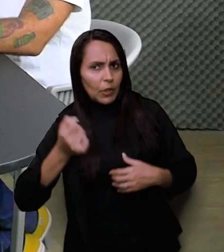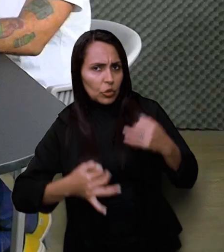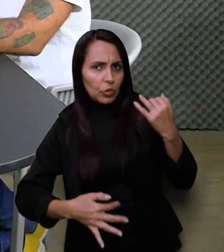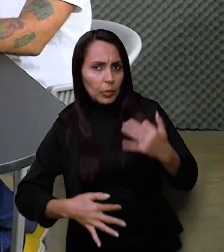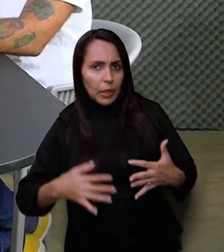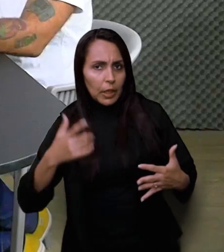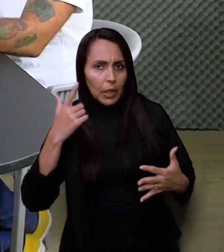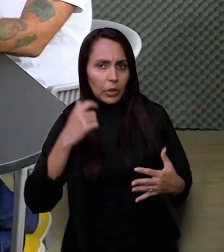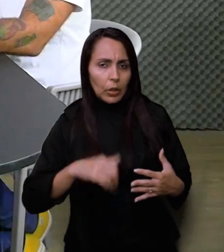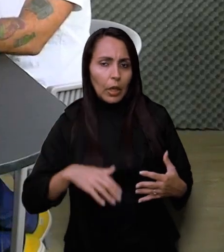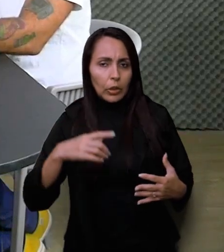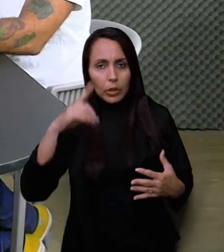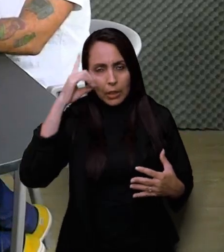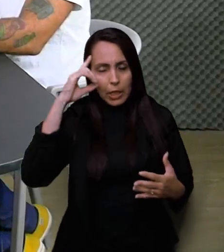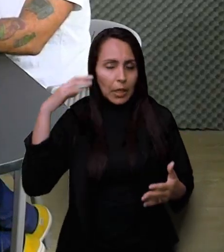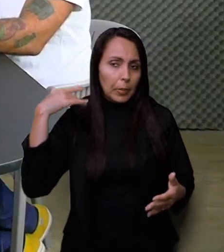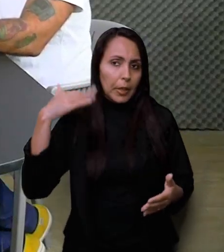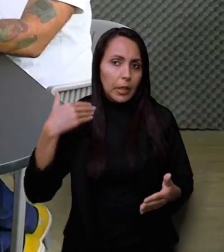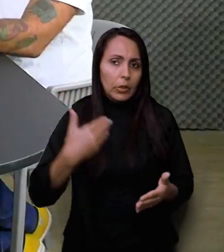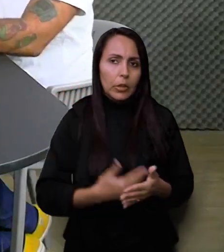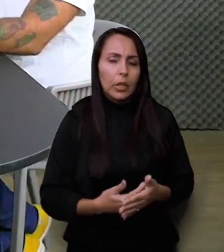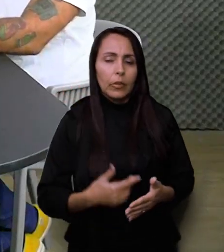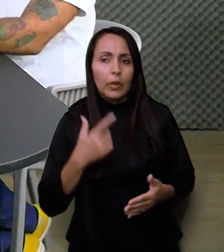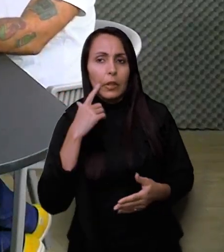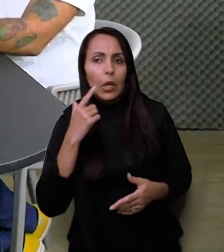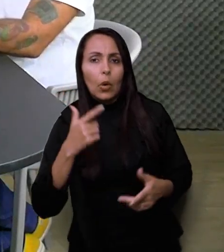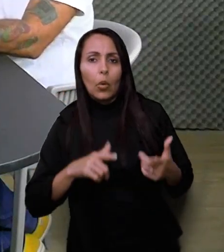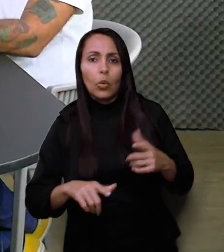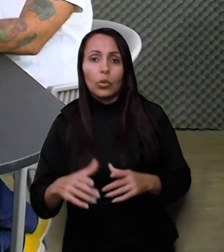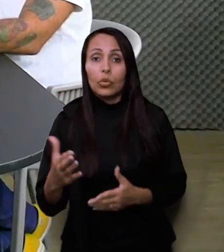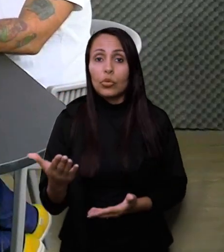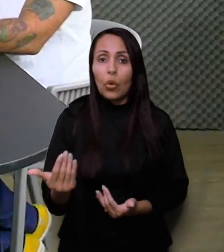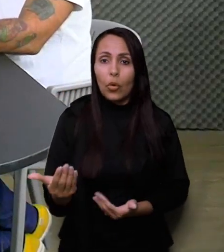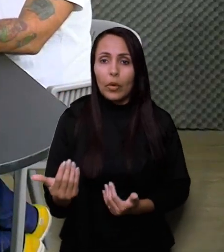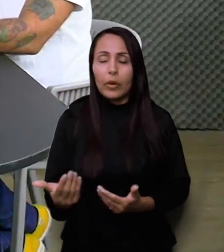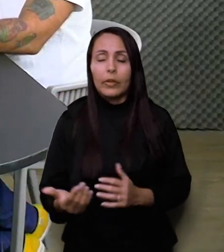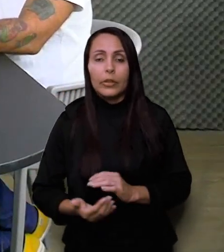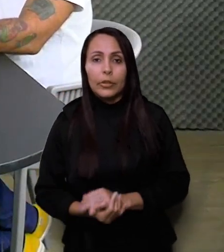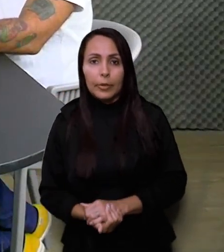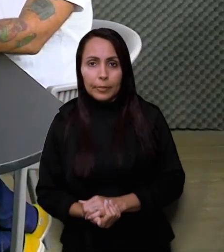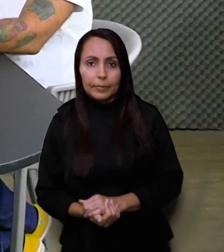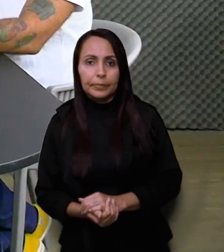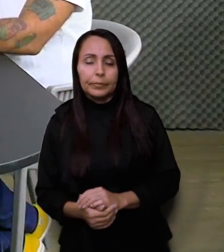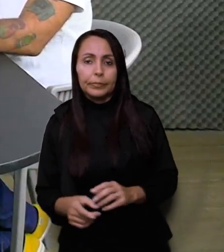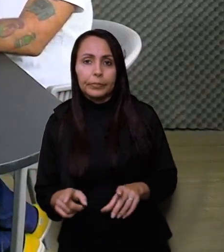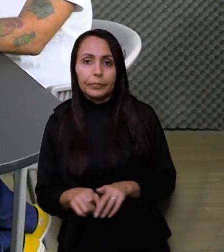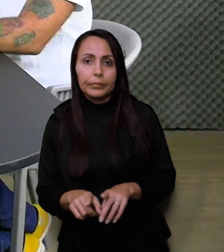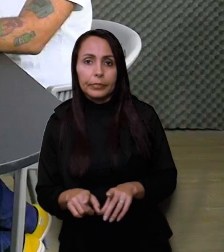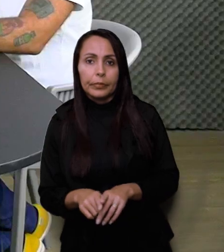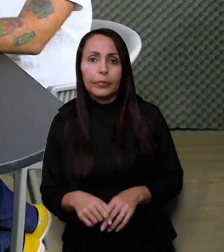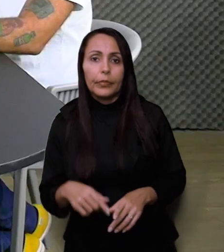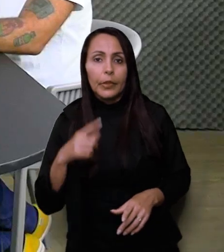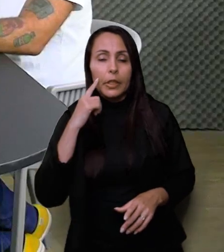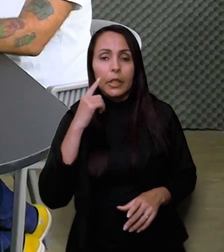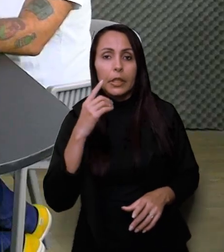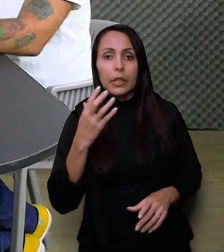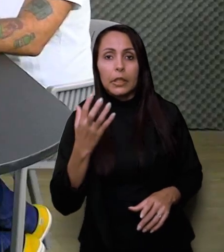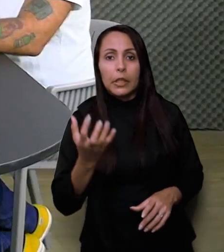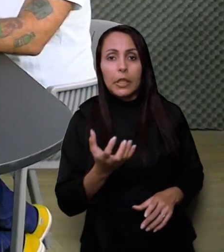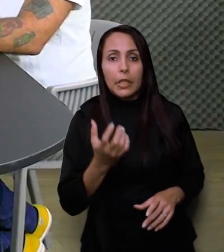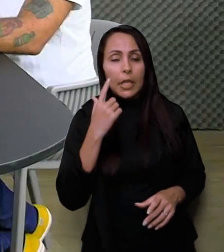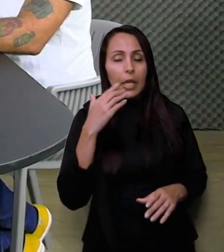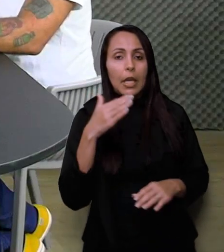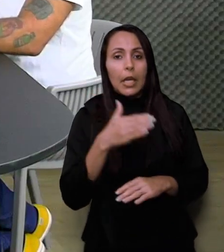tua jornada e o que é que você fala para outros jovens e para outras jovens também que querem